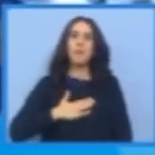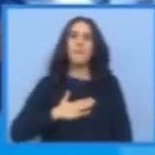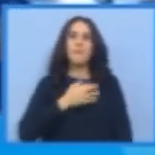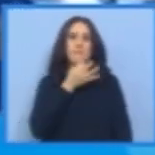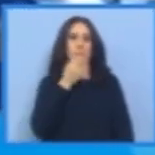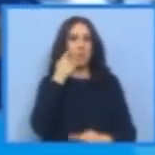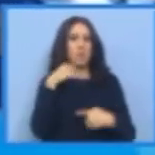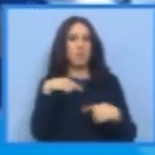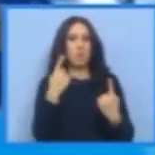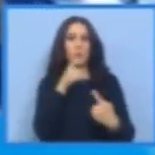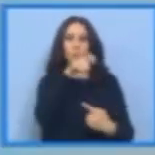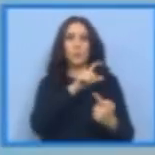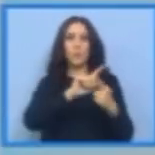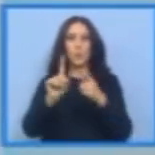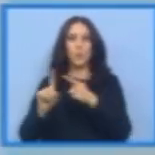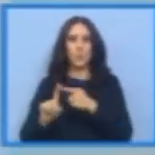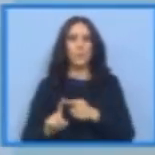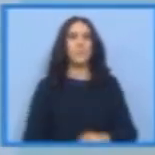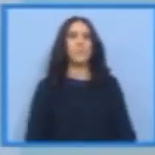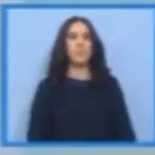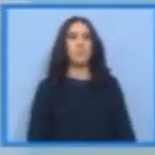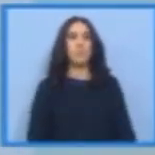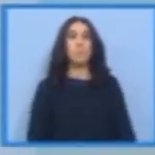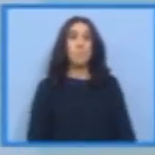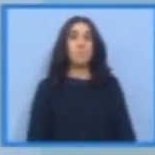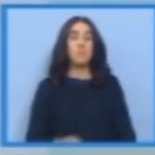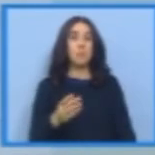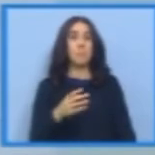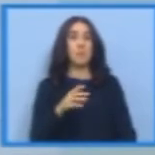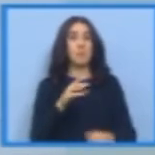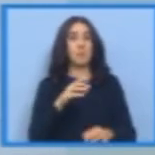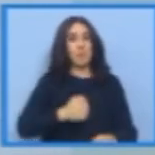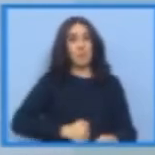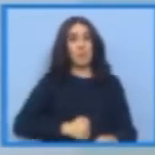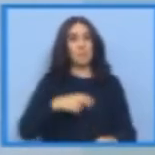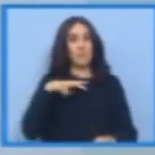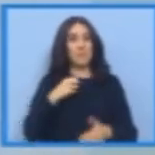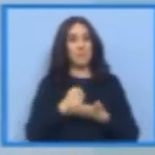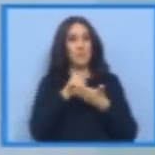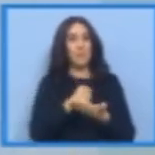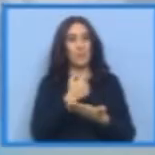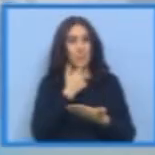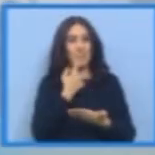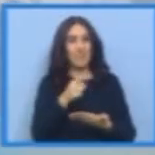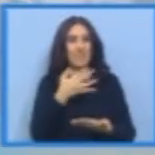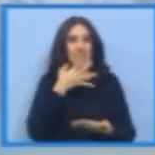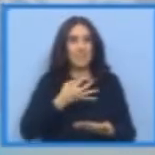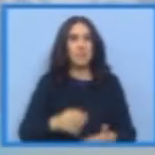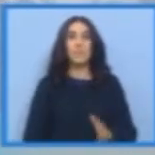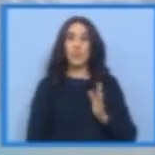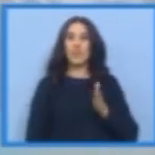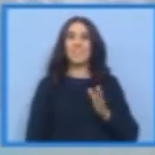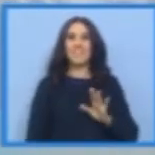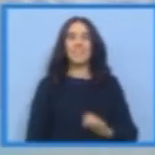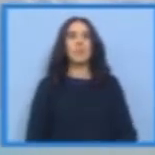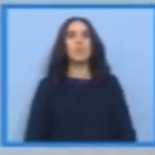falar com várias pessoas. Acredito que seja também um contributo para a obra católica portuguesa de E já foi. Migrações. Já foi. Mas gostava